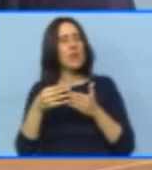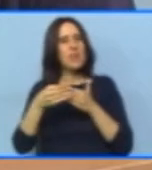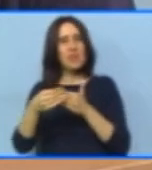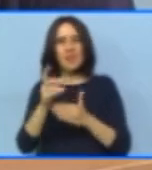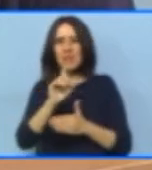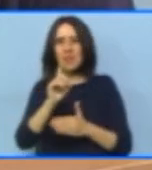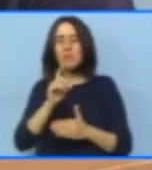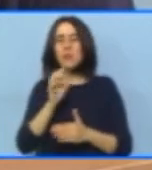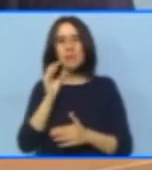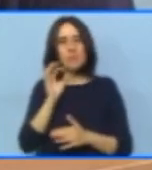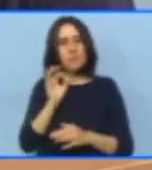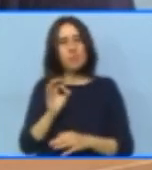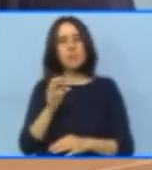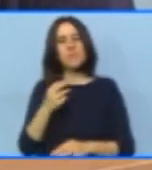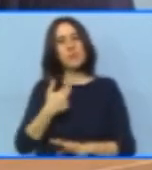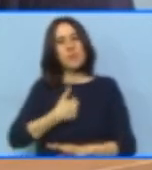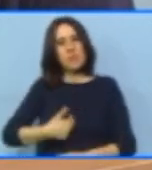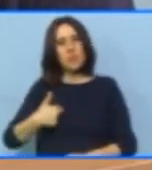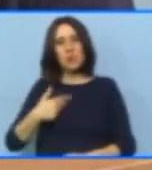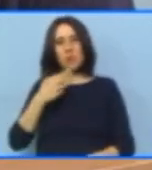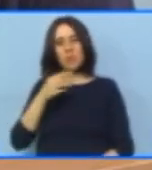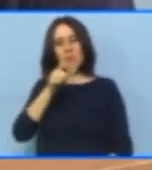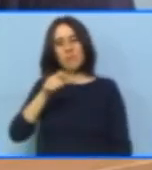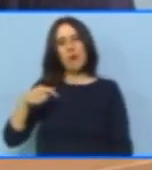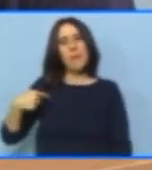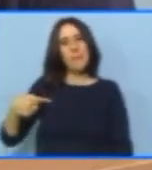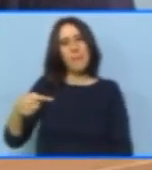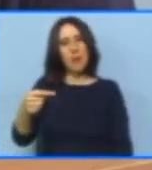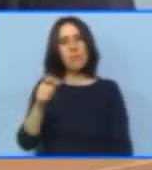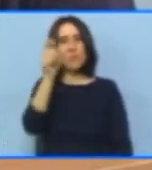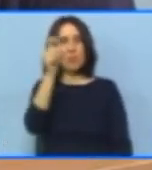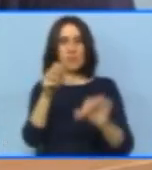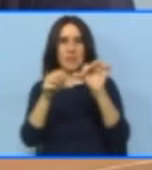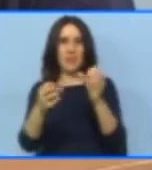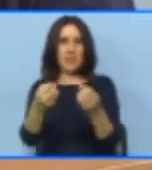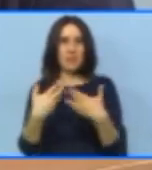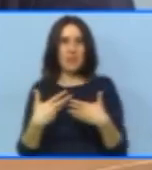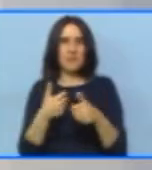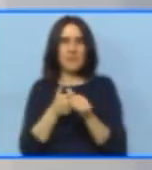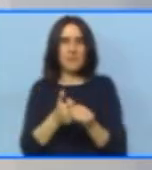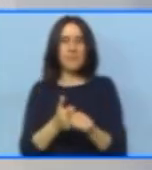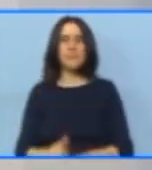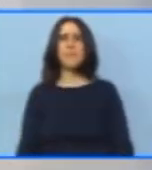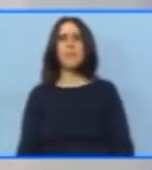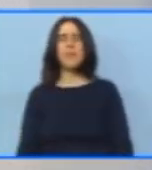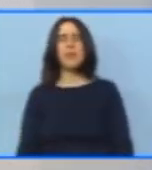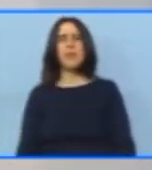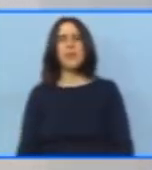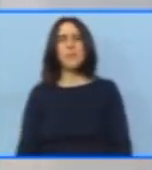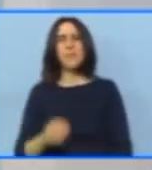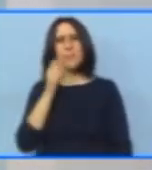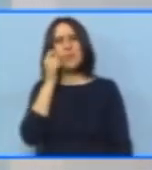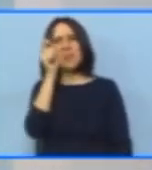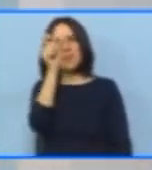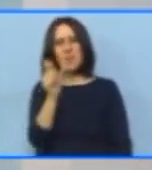mas ao nível até dos próprios cristãos, do homem comum, a partir da mensagem que ele transmite. Ele tem conseguido